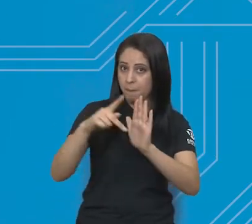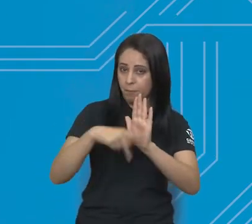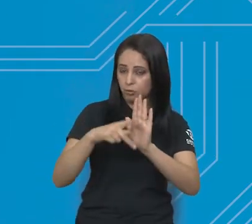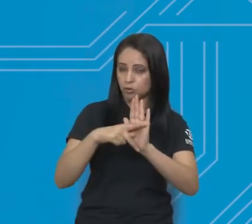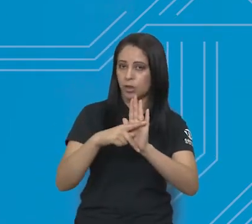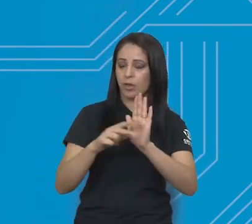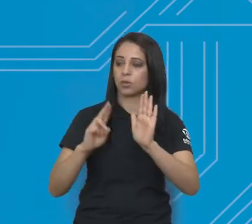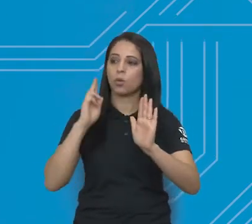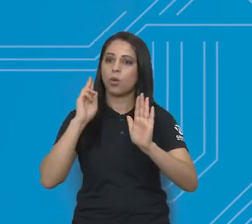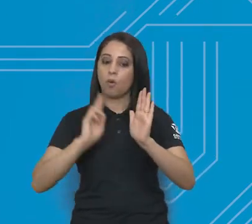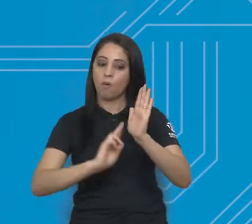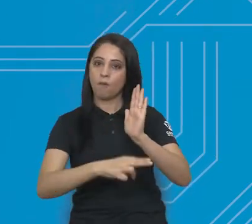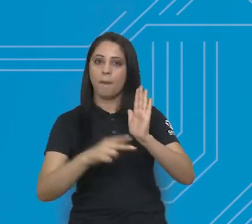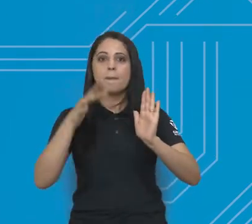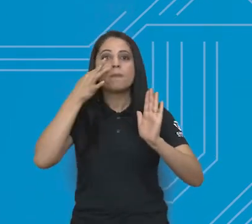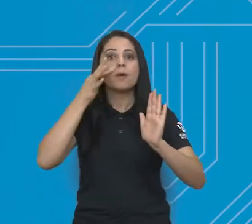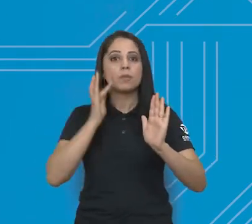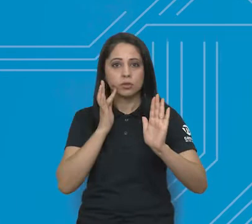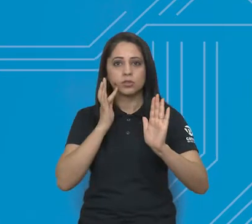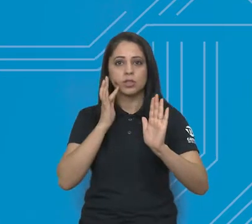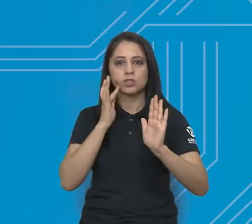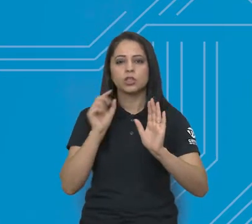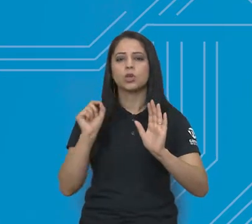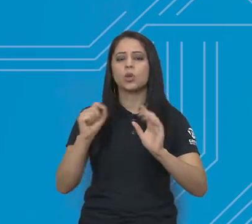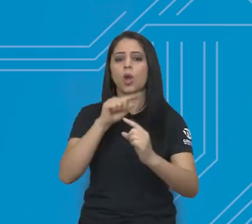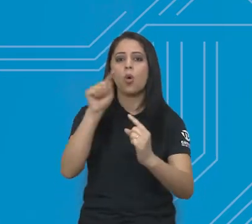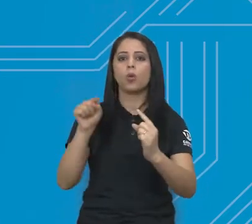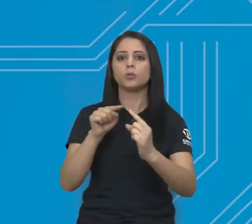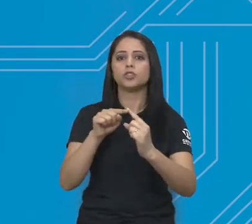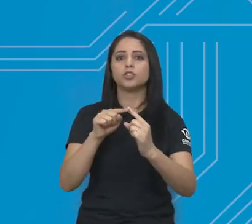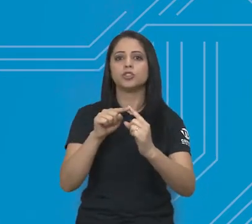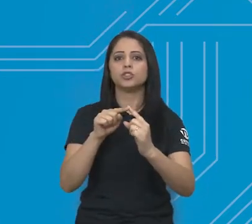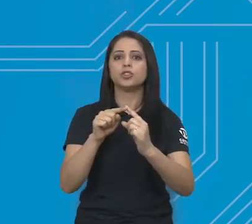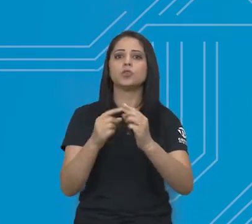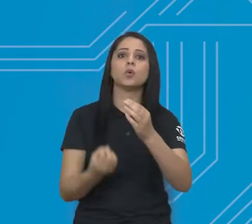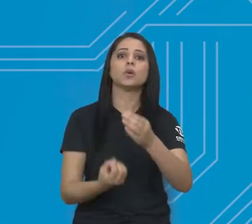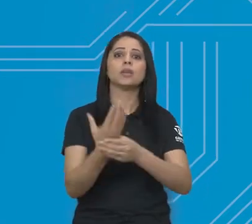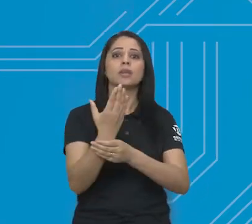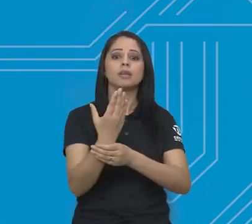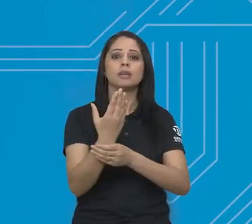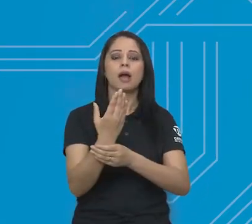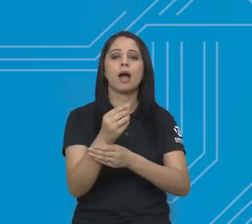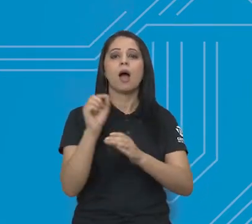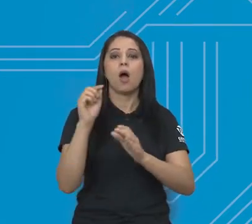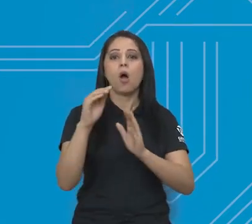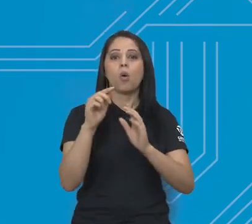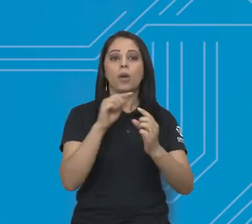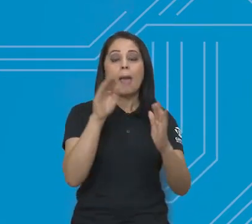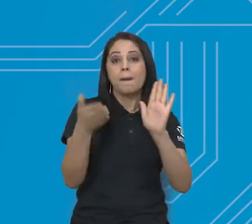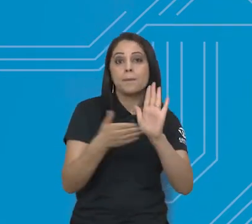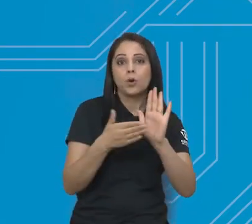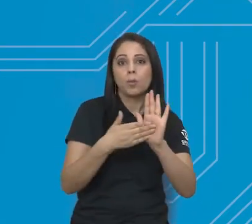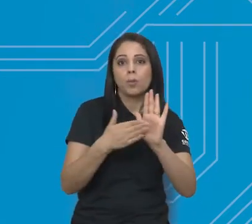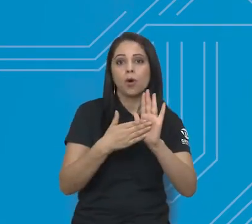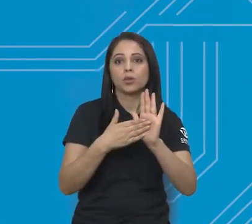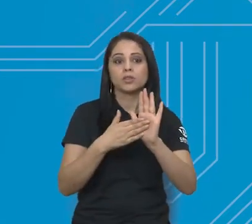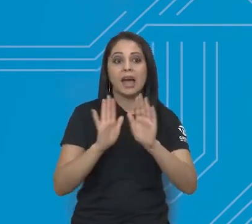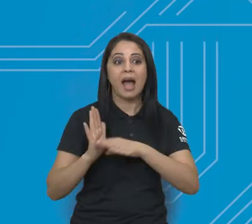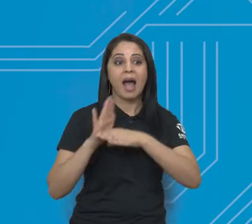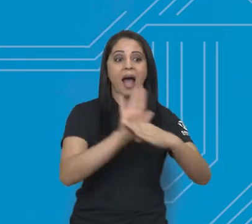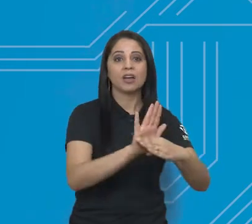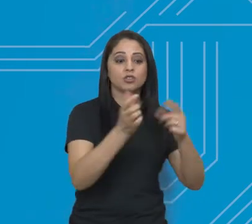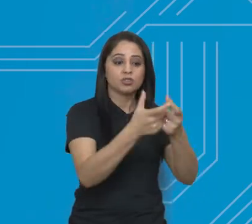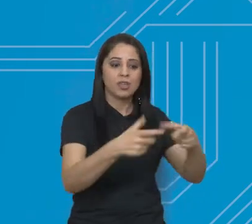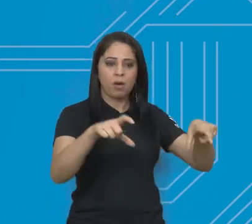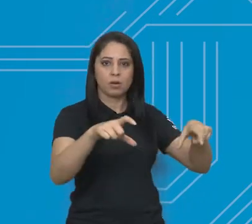projeto de lei de autoria do vereador Fabião Zagueiro, que pretende criar em São José um programa chamado Adote um Campo. A ideia